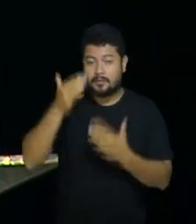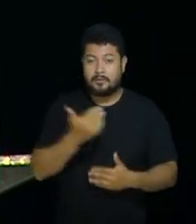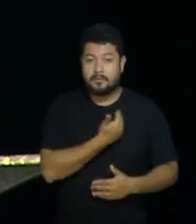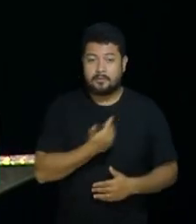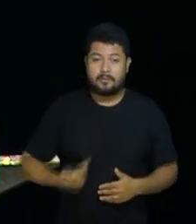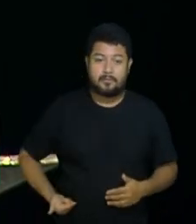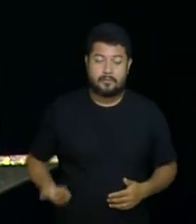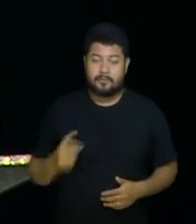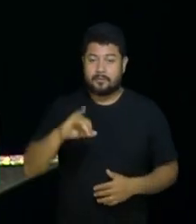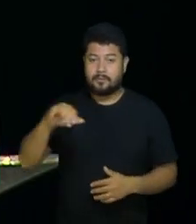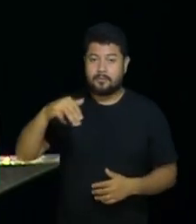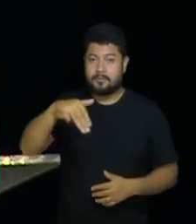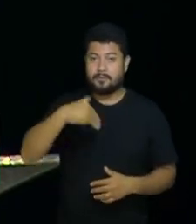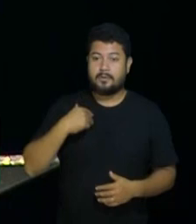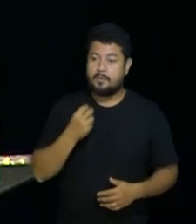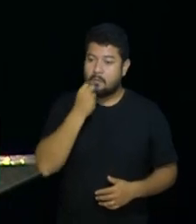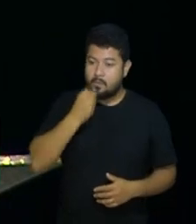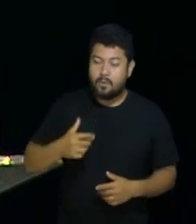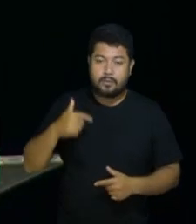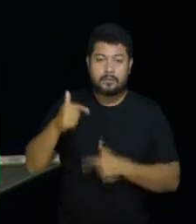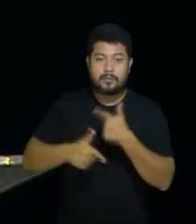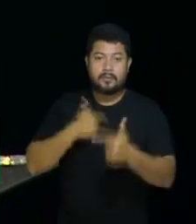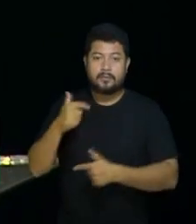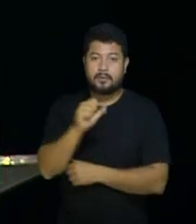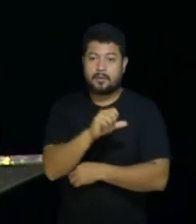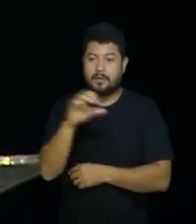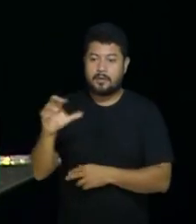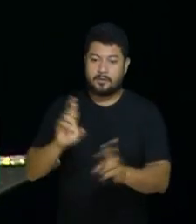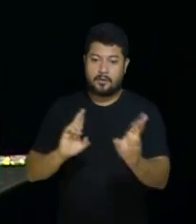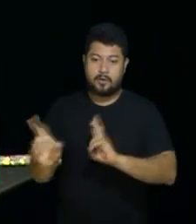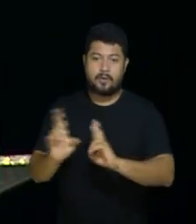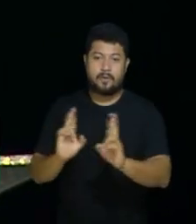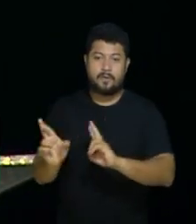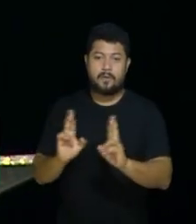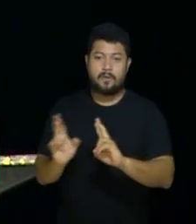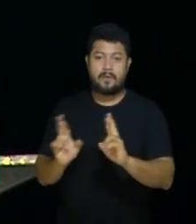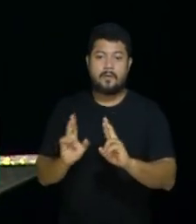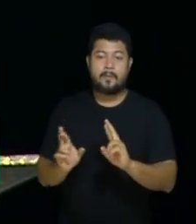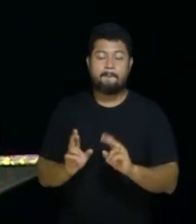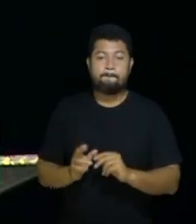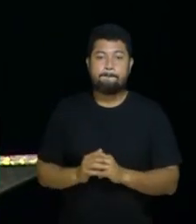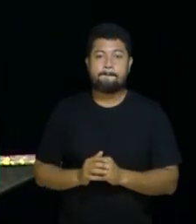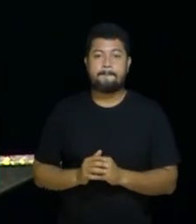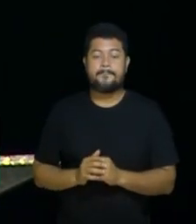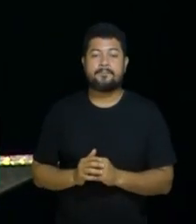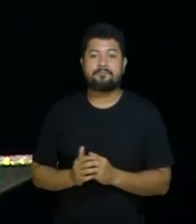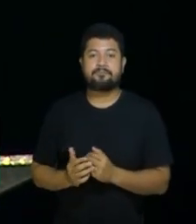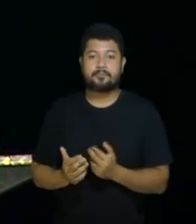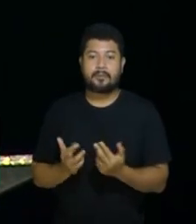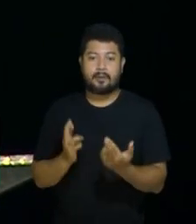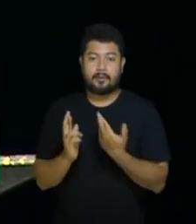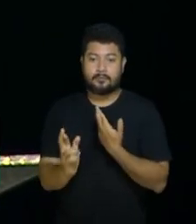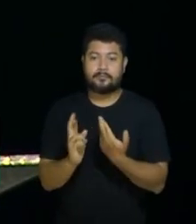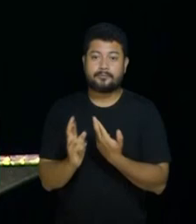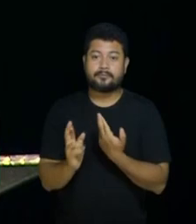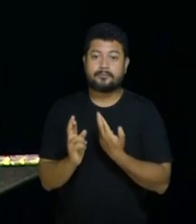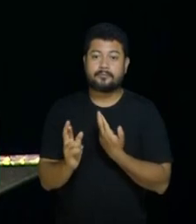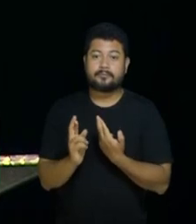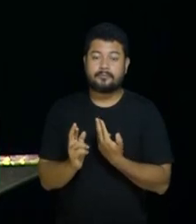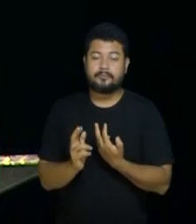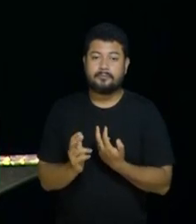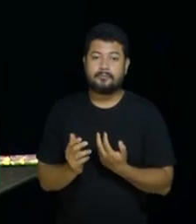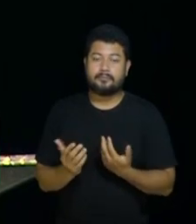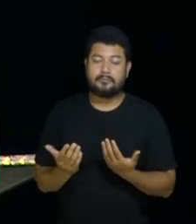belo trabalho nas SCs, que vem trabalhando junto com os deputados e com a sua equipe de secretários, fazendo um belo